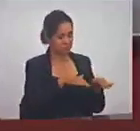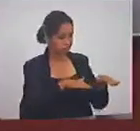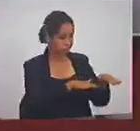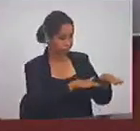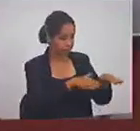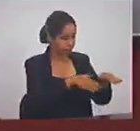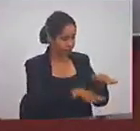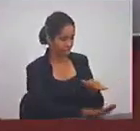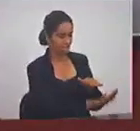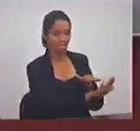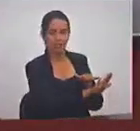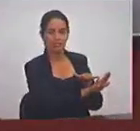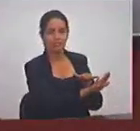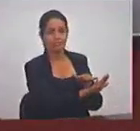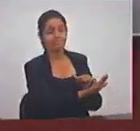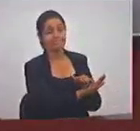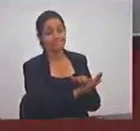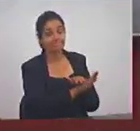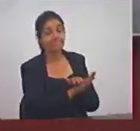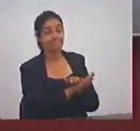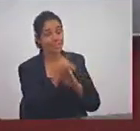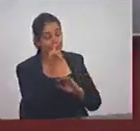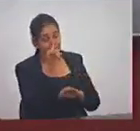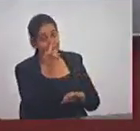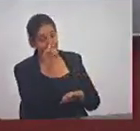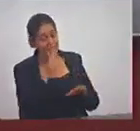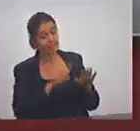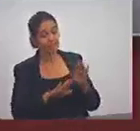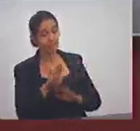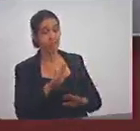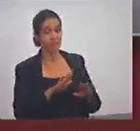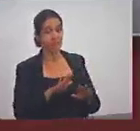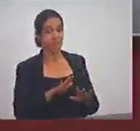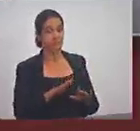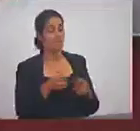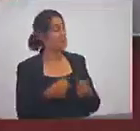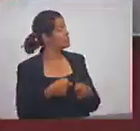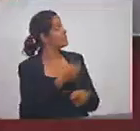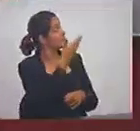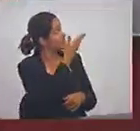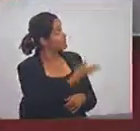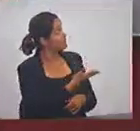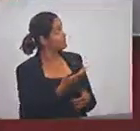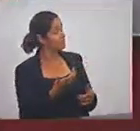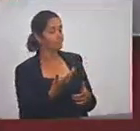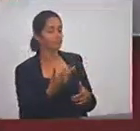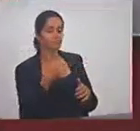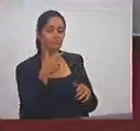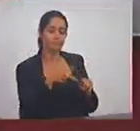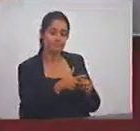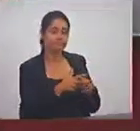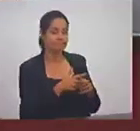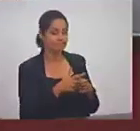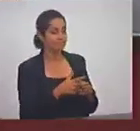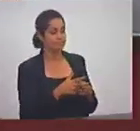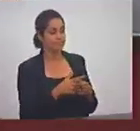compactador e com durabilidade para esperar secar isso daí, vai acontecer o que aconteceu. E isso, o que, que acontece? É